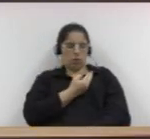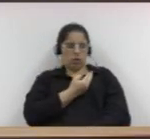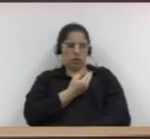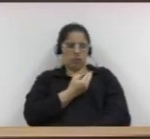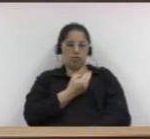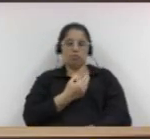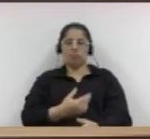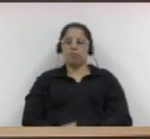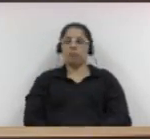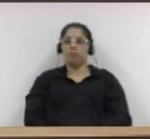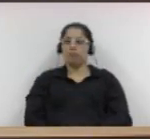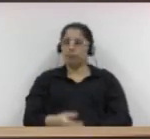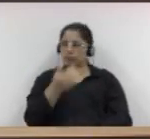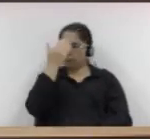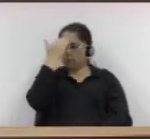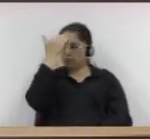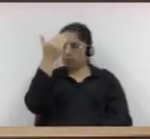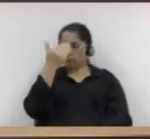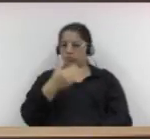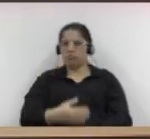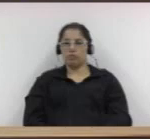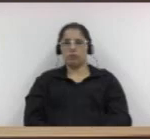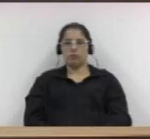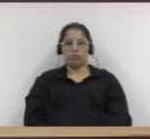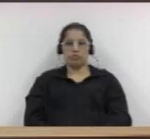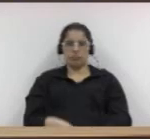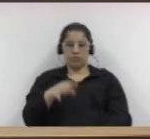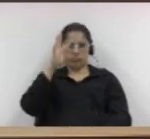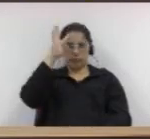procurar. Muito obrigado. O requerimento